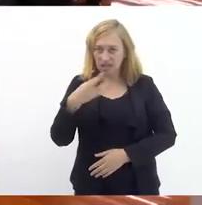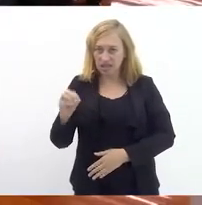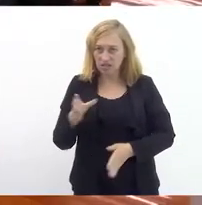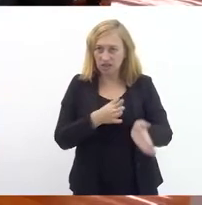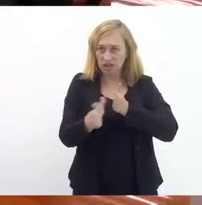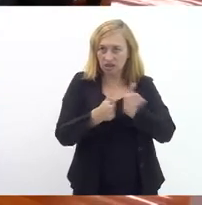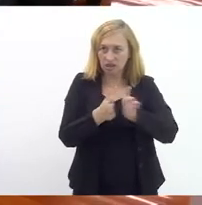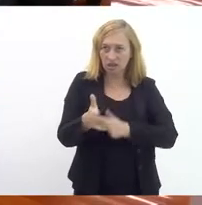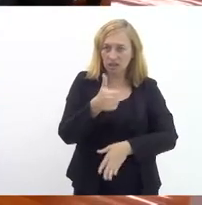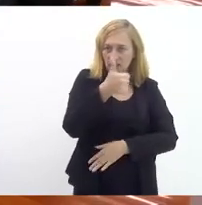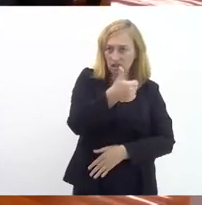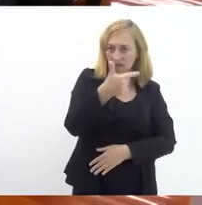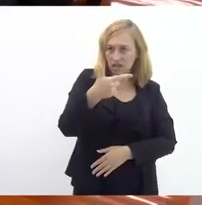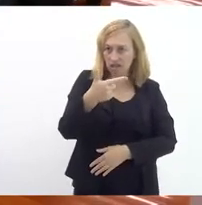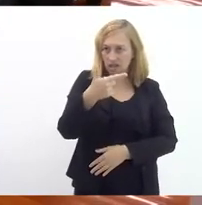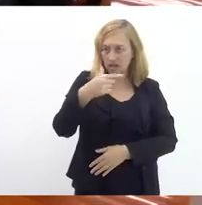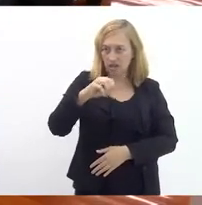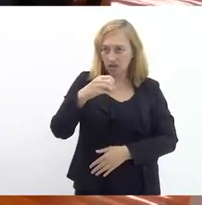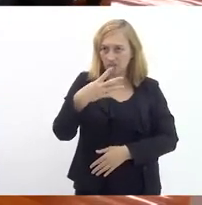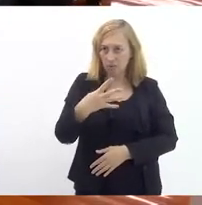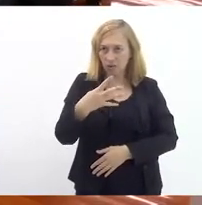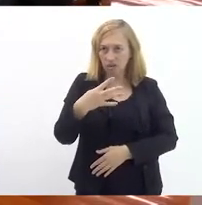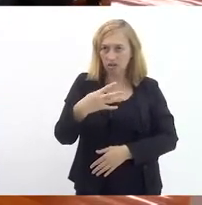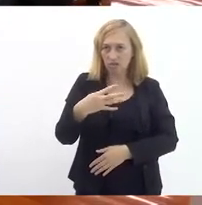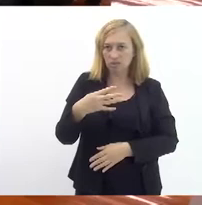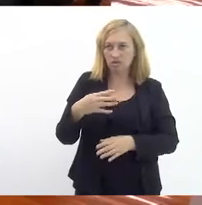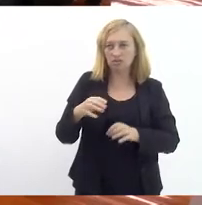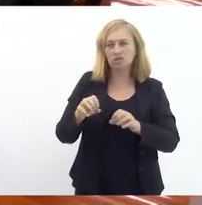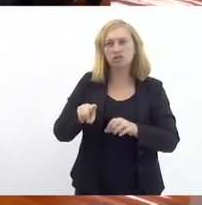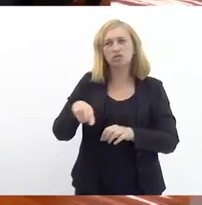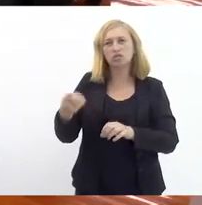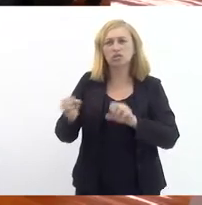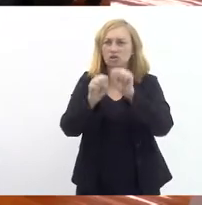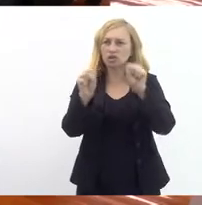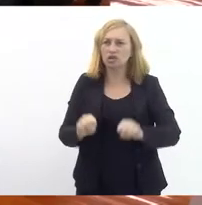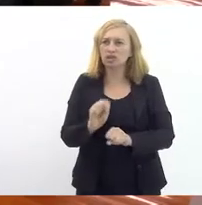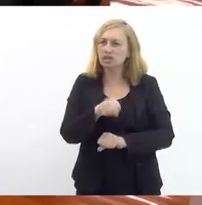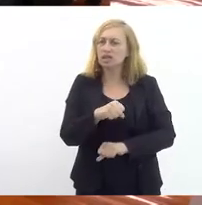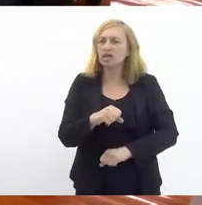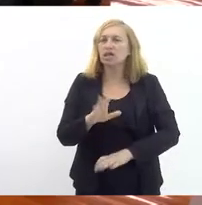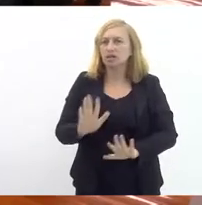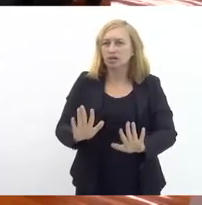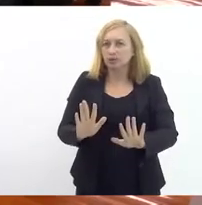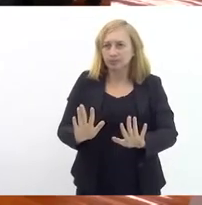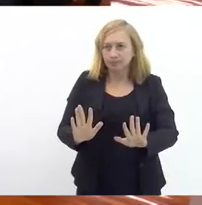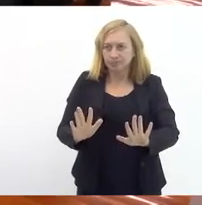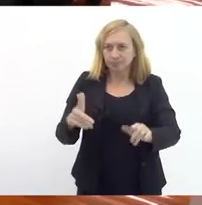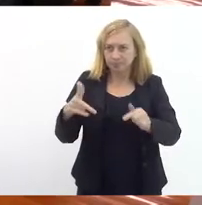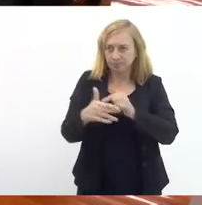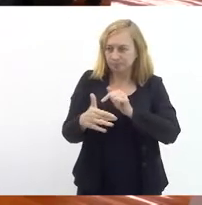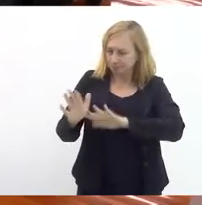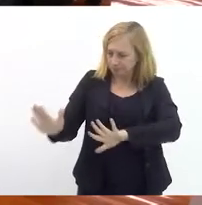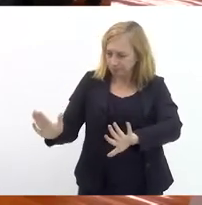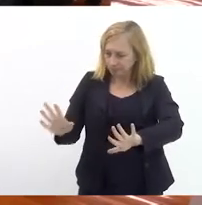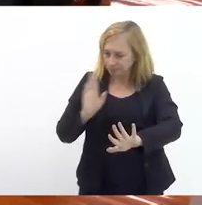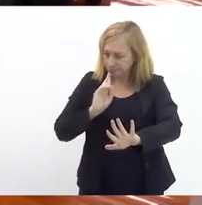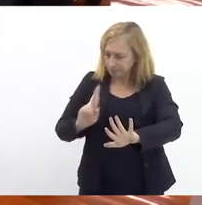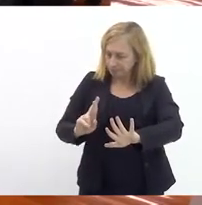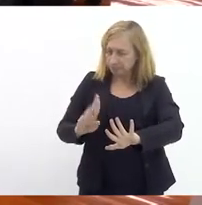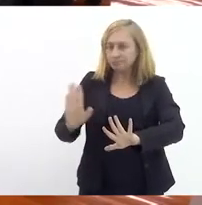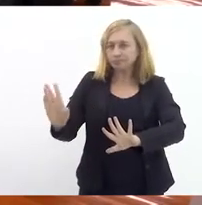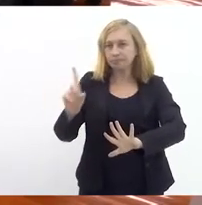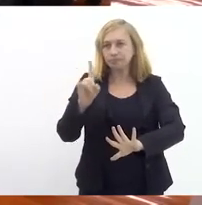104 estações que compõem o sistema, é isso? Depois essa, sem me querer interferir, por favor, na resposta do Ed,